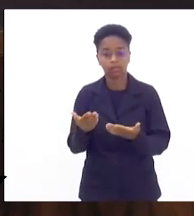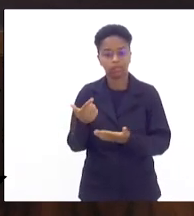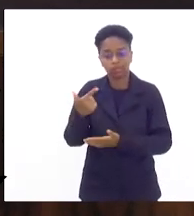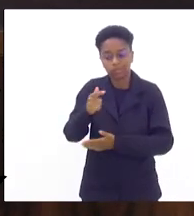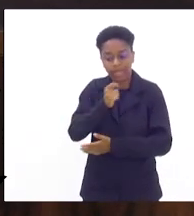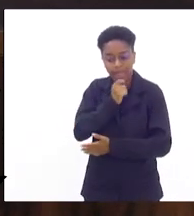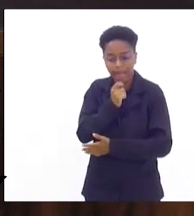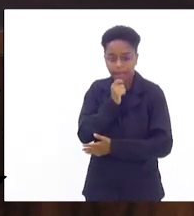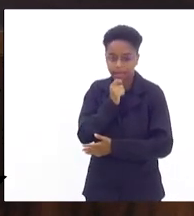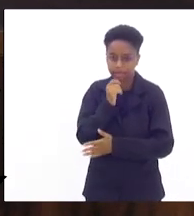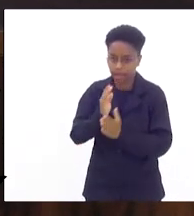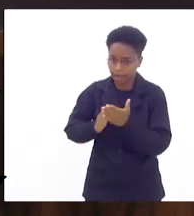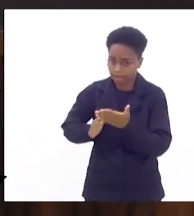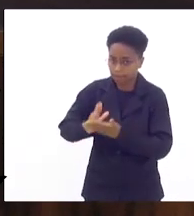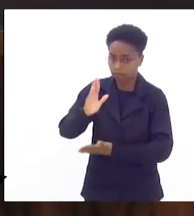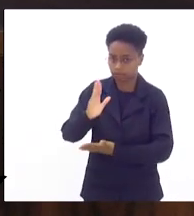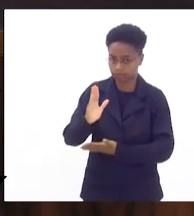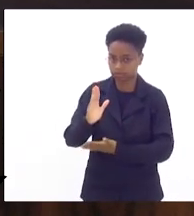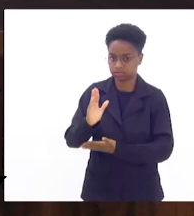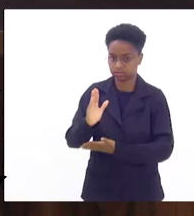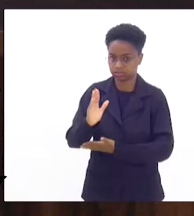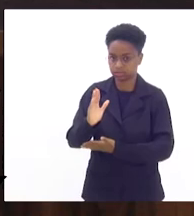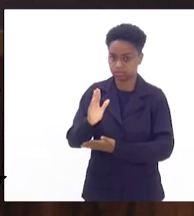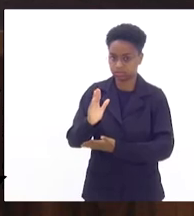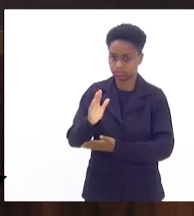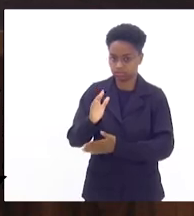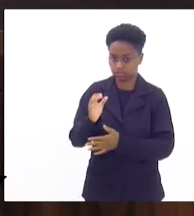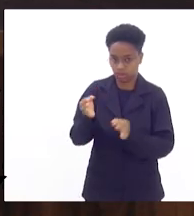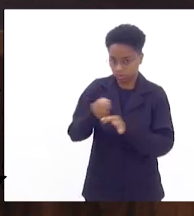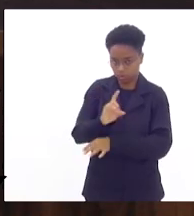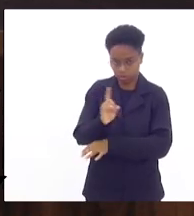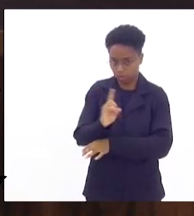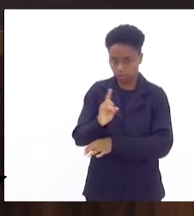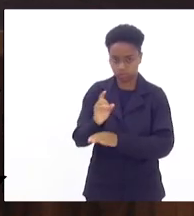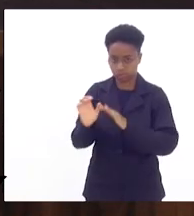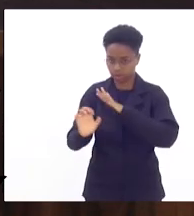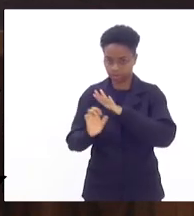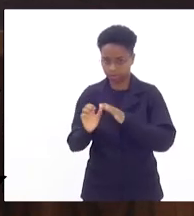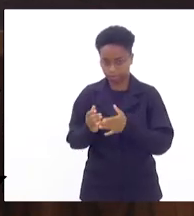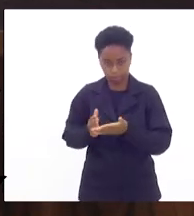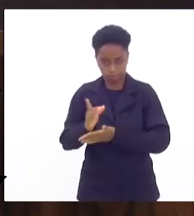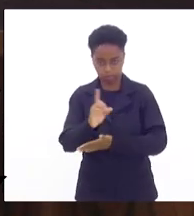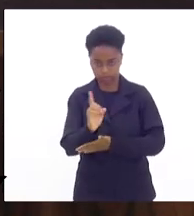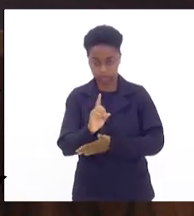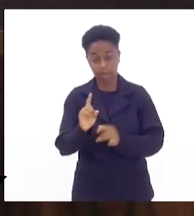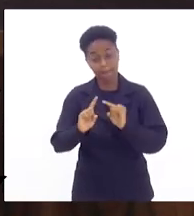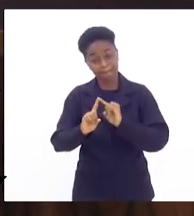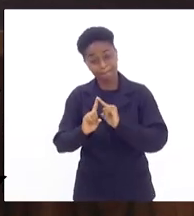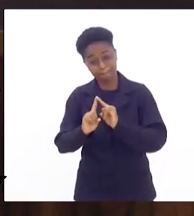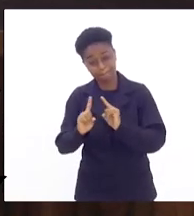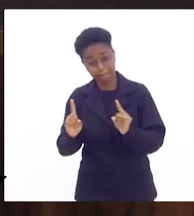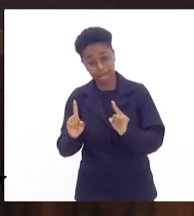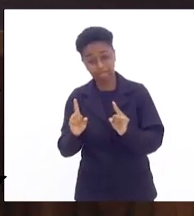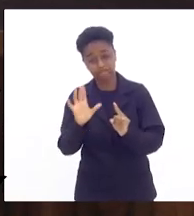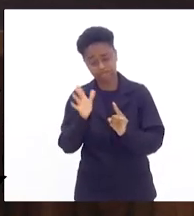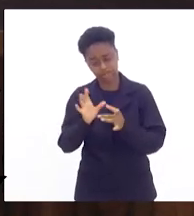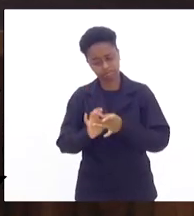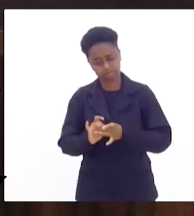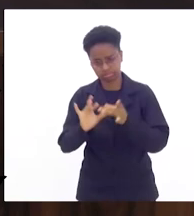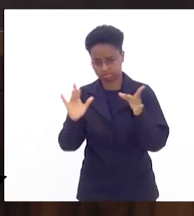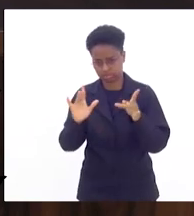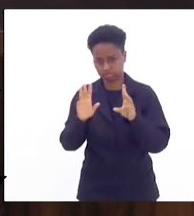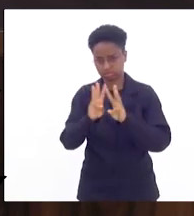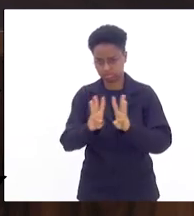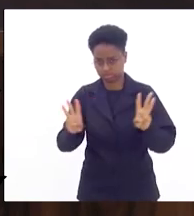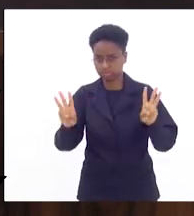ainda a aprovação ainda da agência, em alguns casos, Isso está disponibilizado.